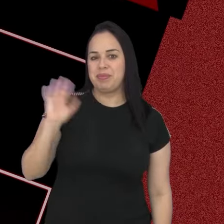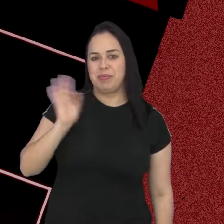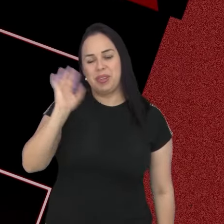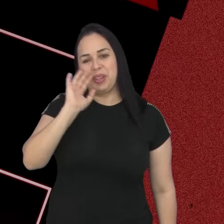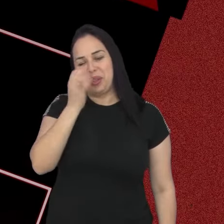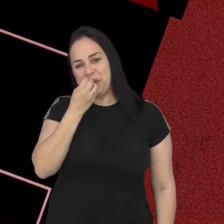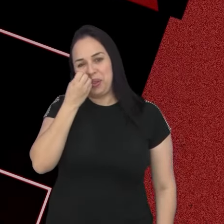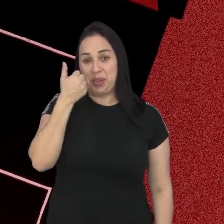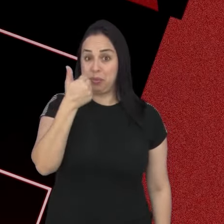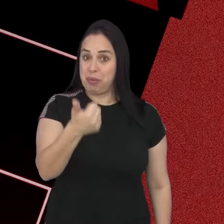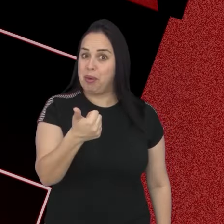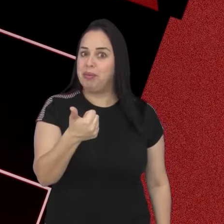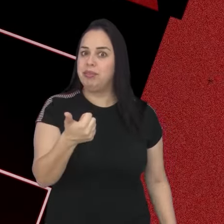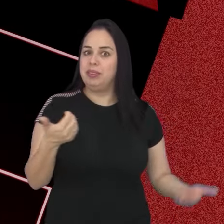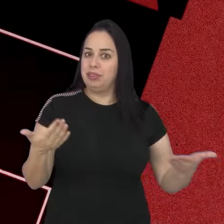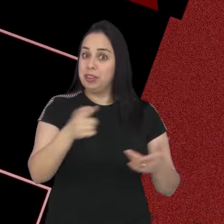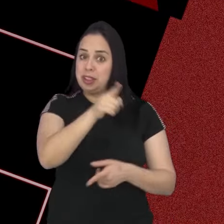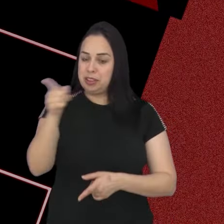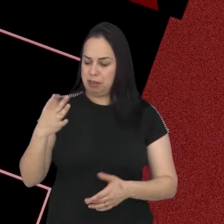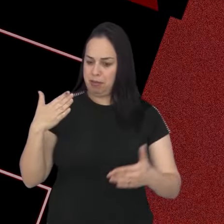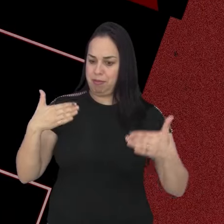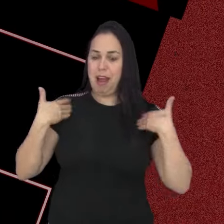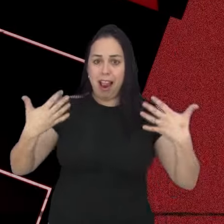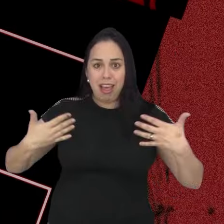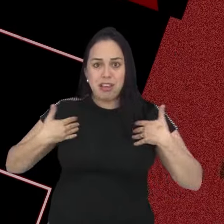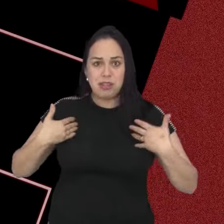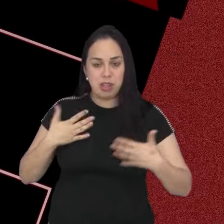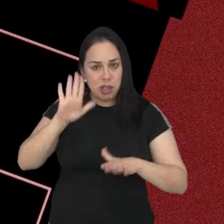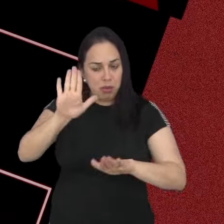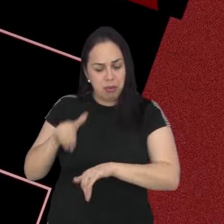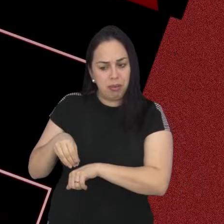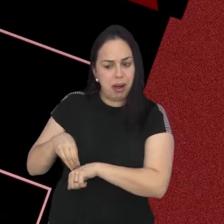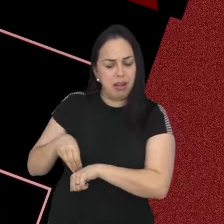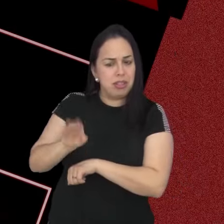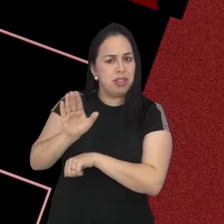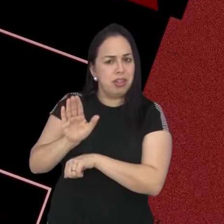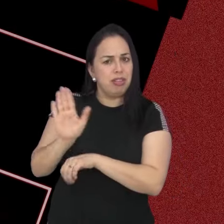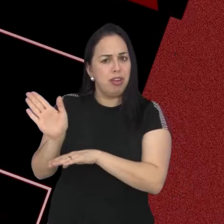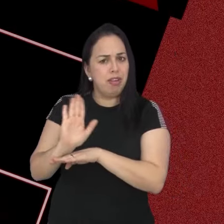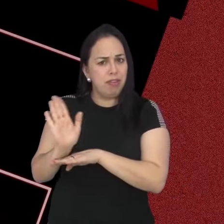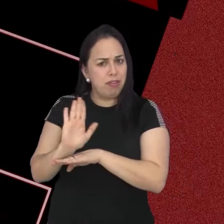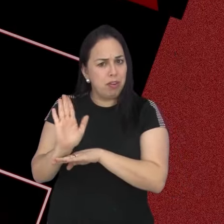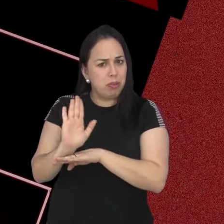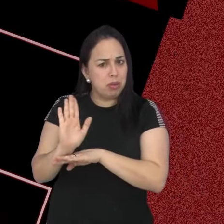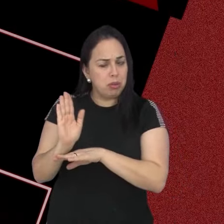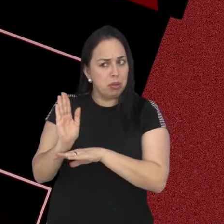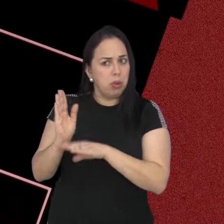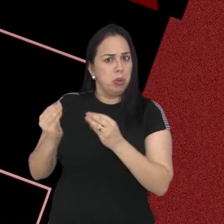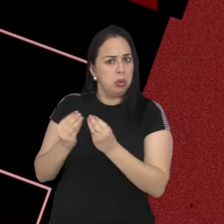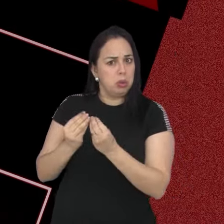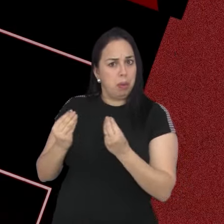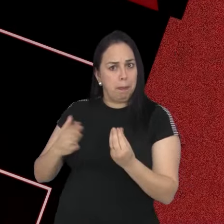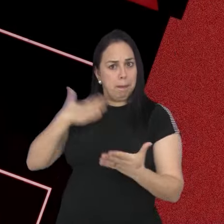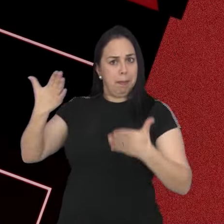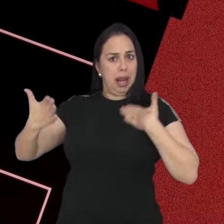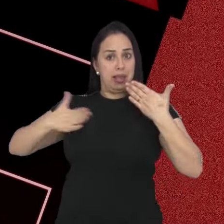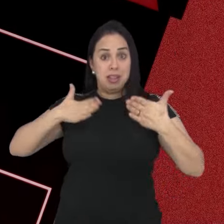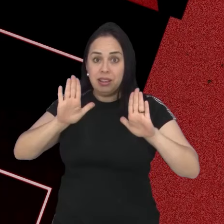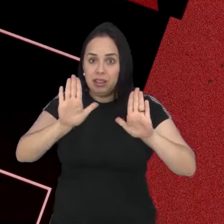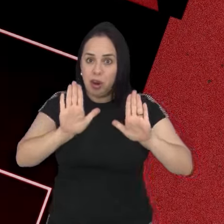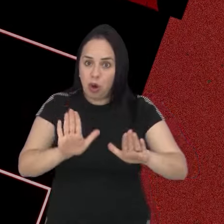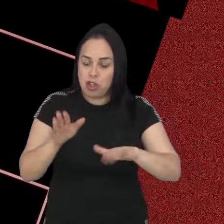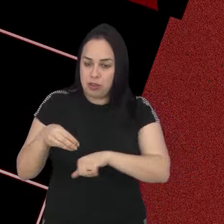Oi, gente, tudo jóia? Animados para mais uma dica de suspense barra mistério? Hoje eu vou indicar um